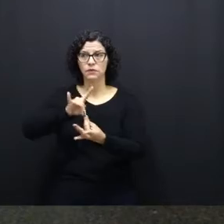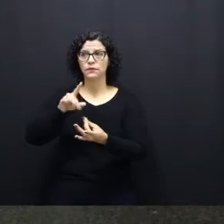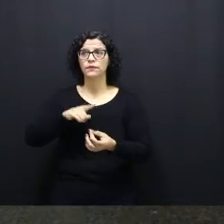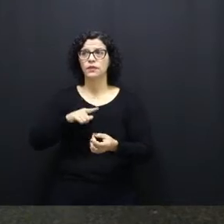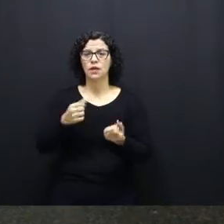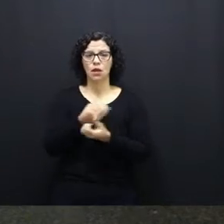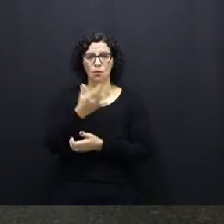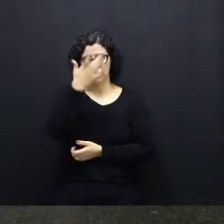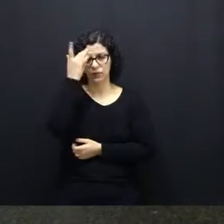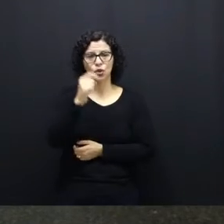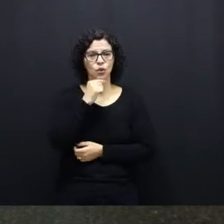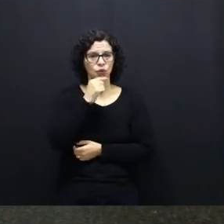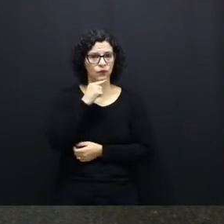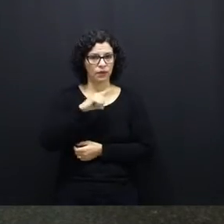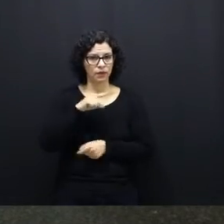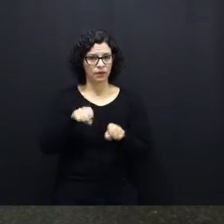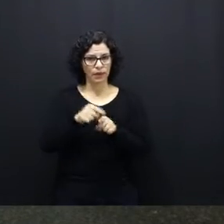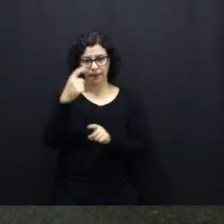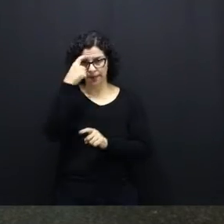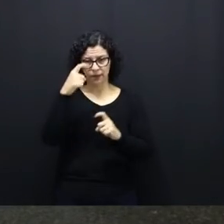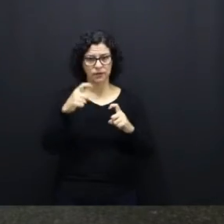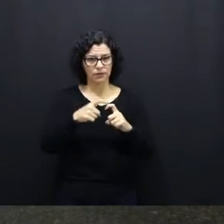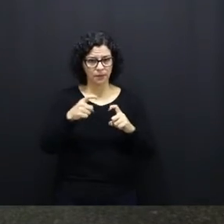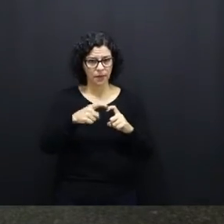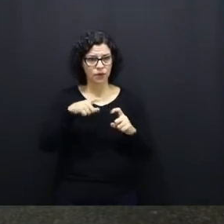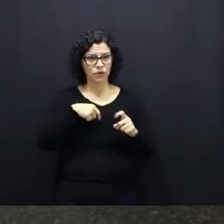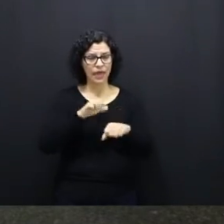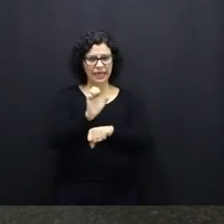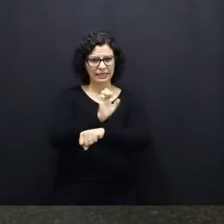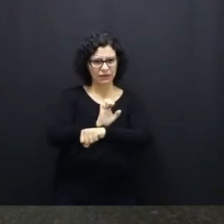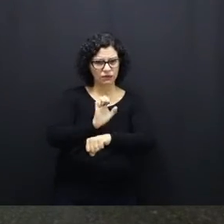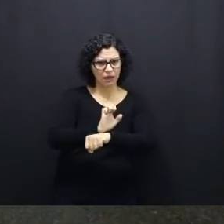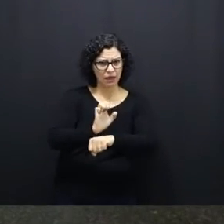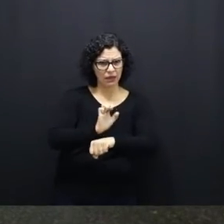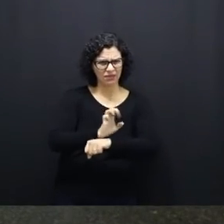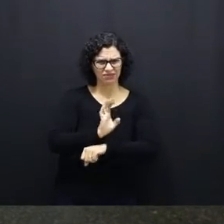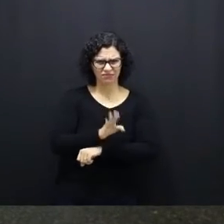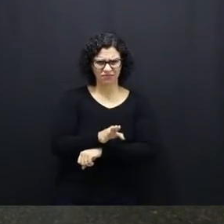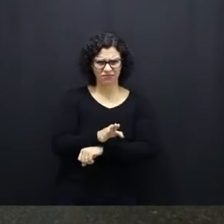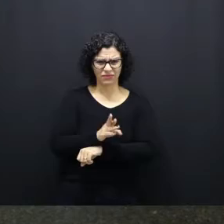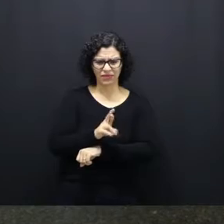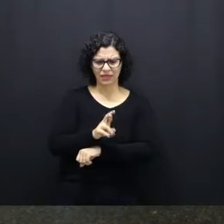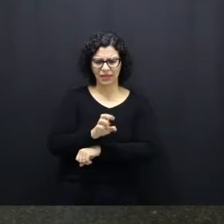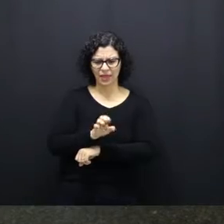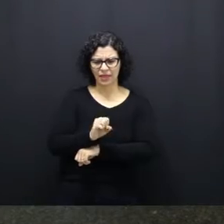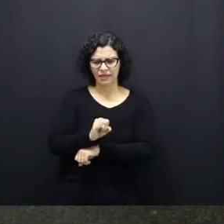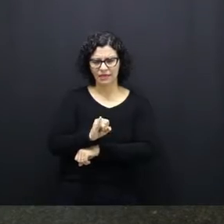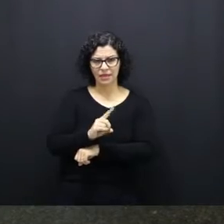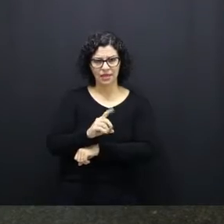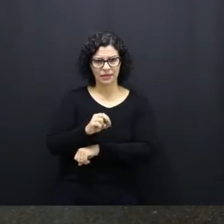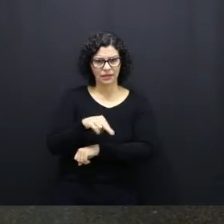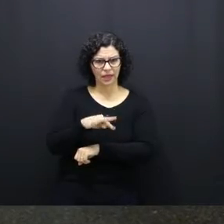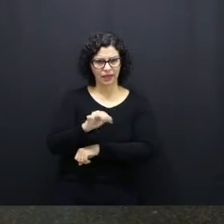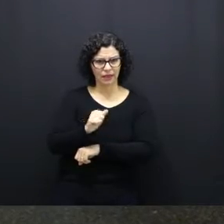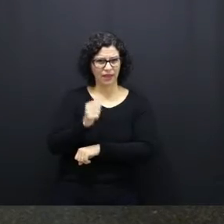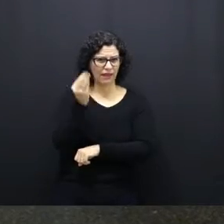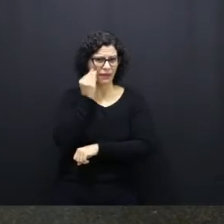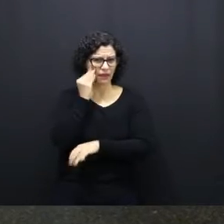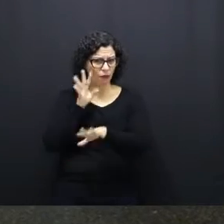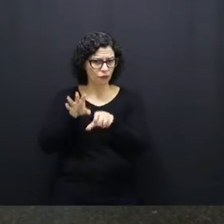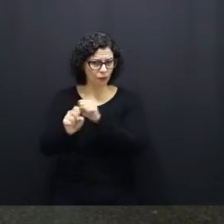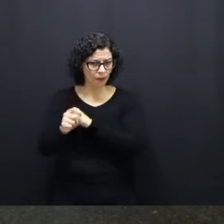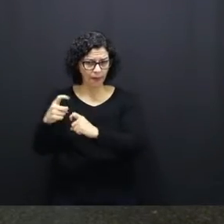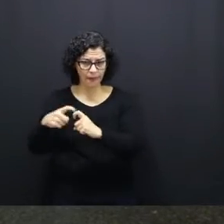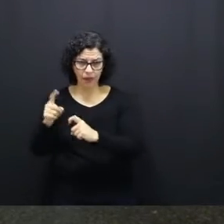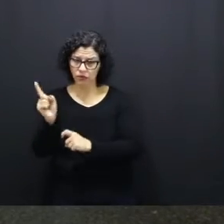gente que tem dúvida pensa que o médico residente é um estagiário alguém que está procurando se formar em medicina e